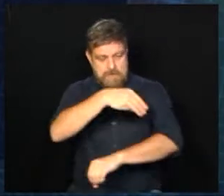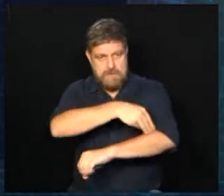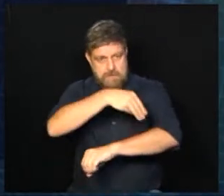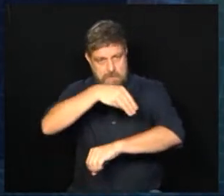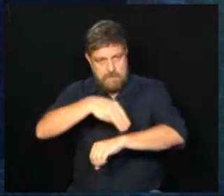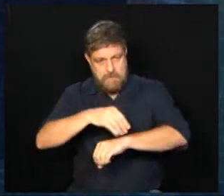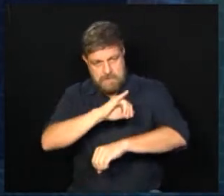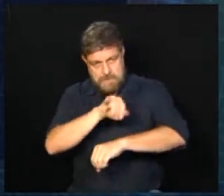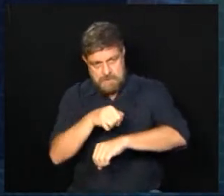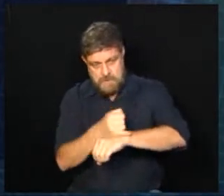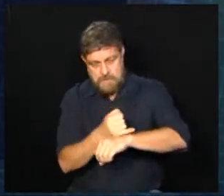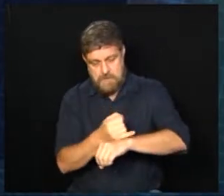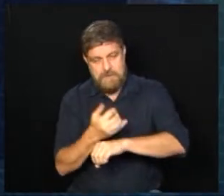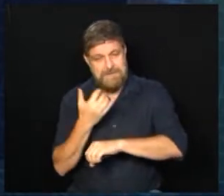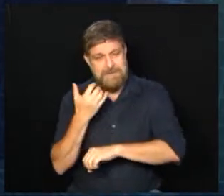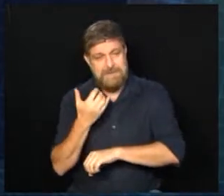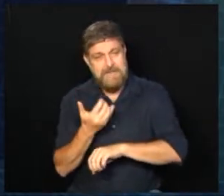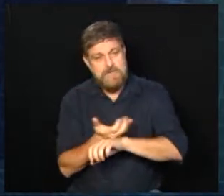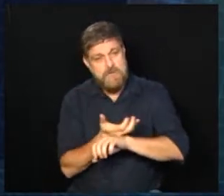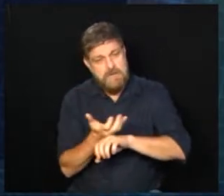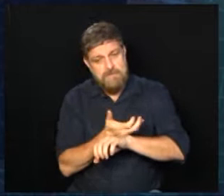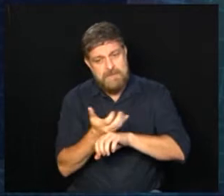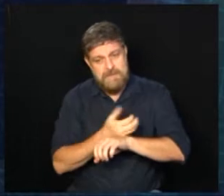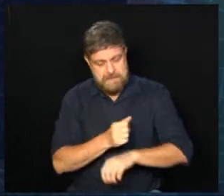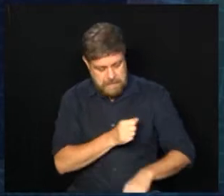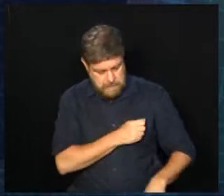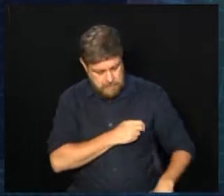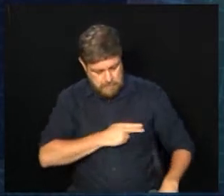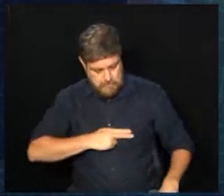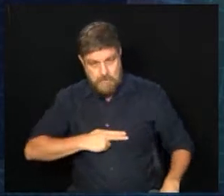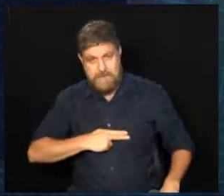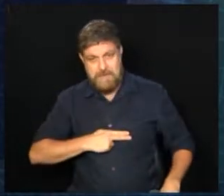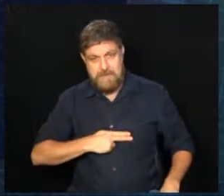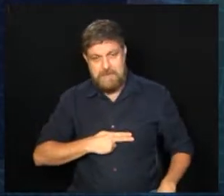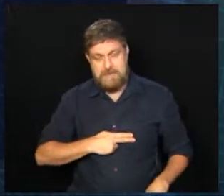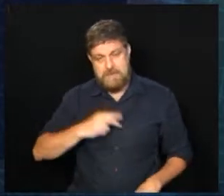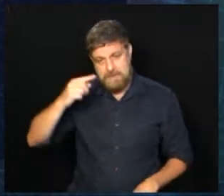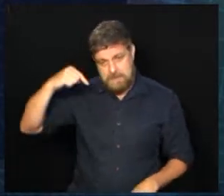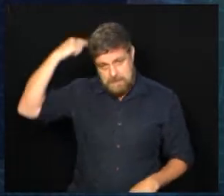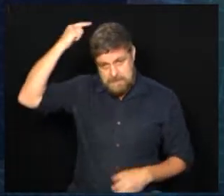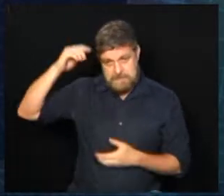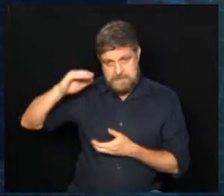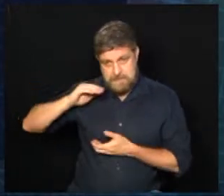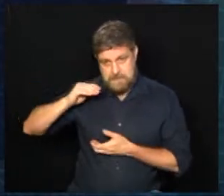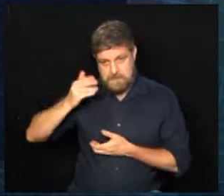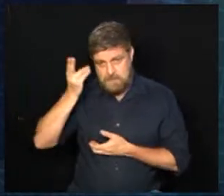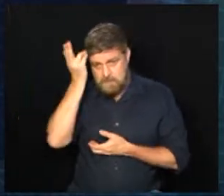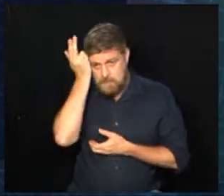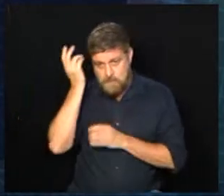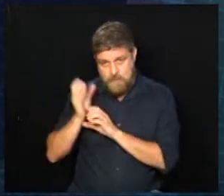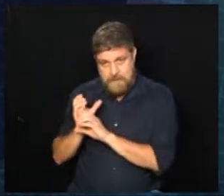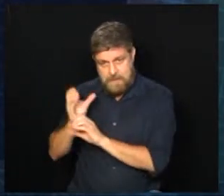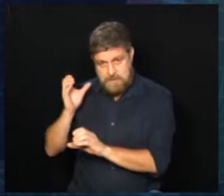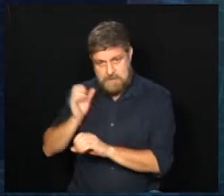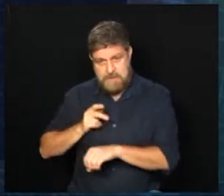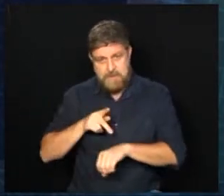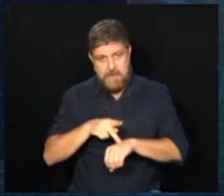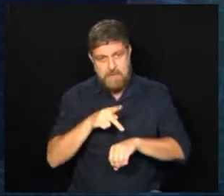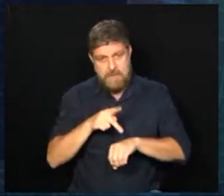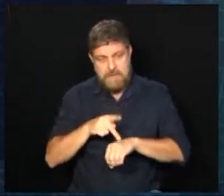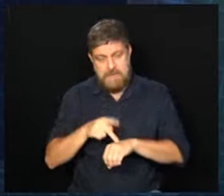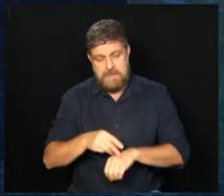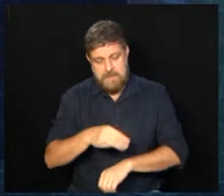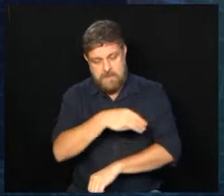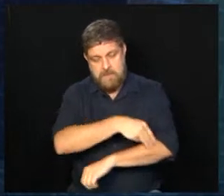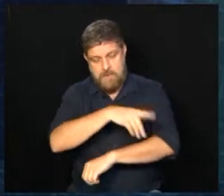Montemor, Jaguariúna, Nova Odessa, Arthur Nogueira, Santo Antônio de Posse, Engenheiro Coelho, Pedreira,